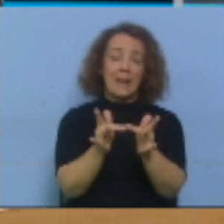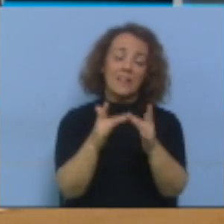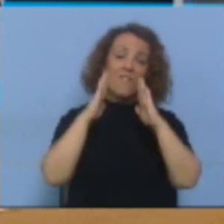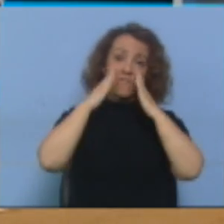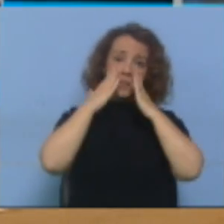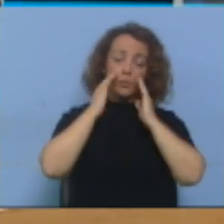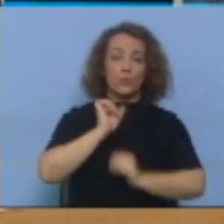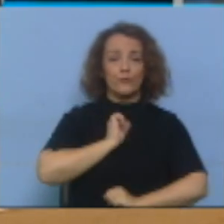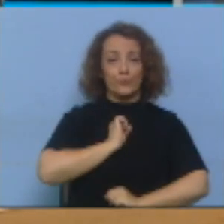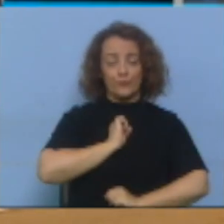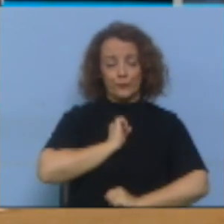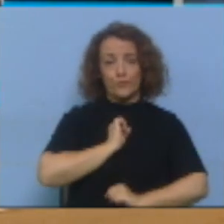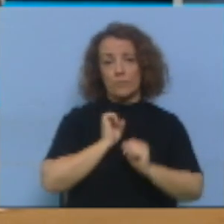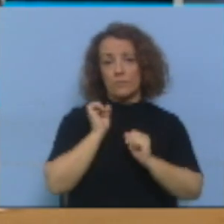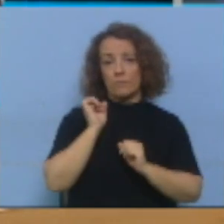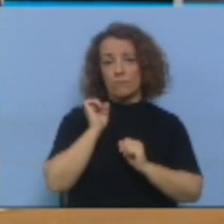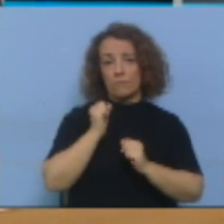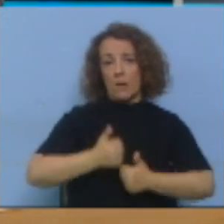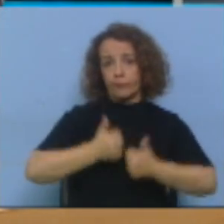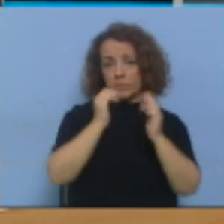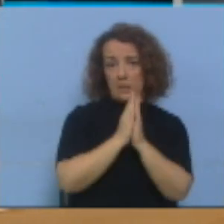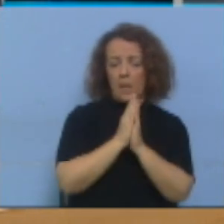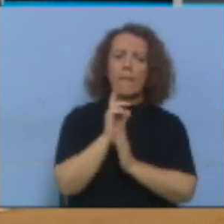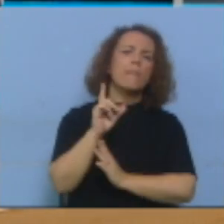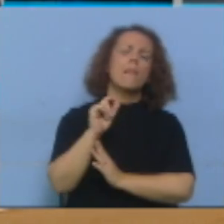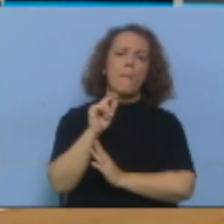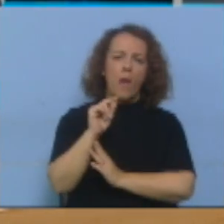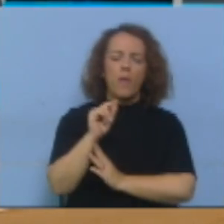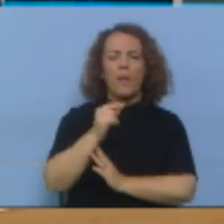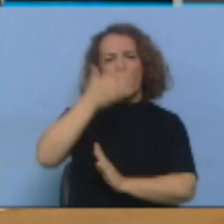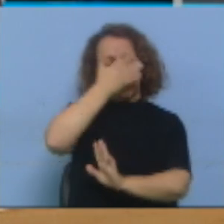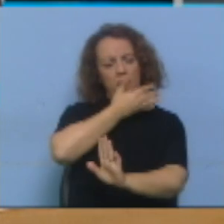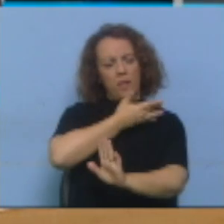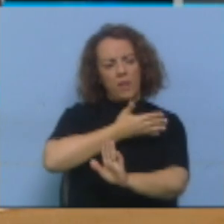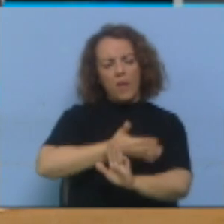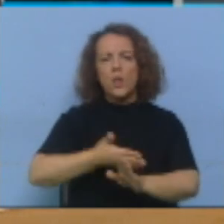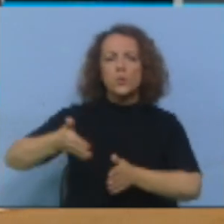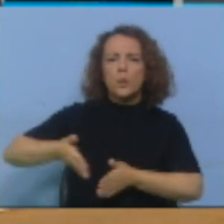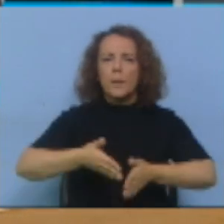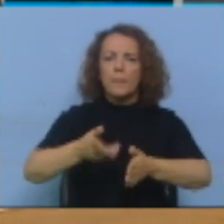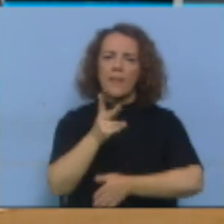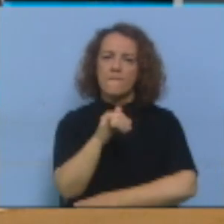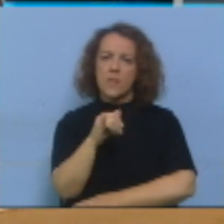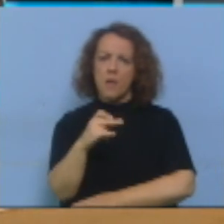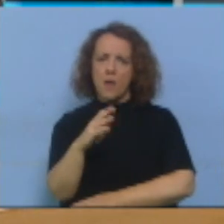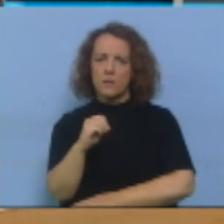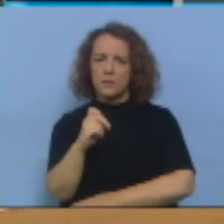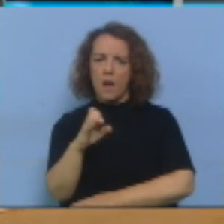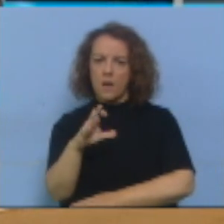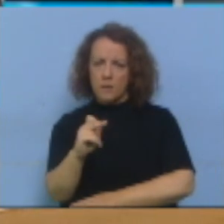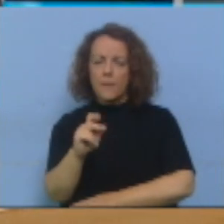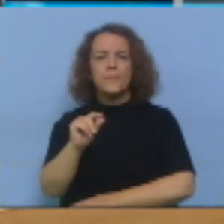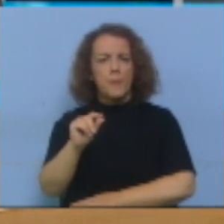da paróquia, e feito outros momentos celebrativos, como a Via Sacra, ao longo desta Quaresma, e as pessoas têm-se reunido também de outras